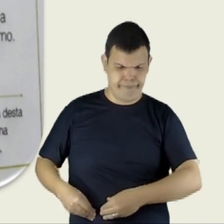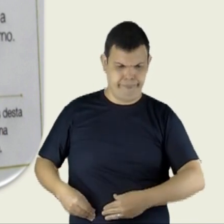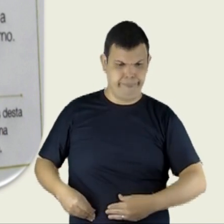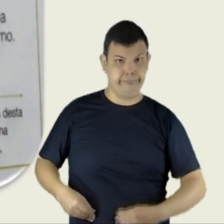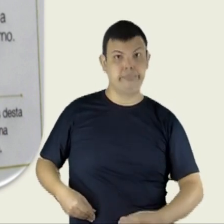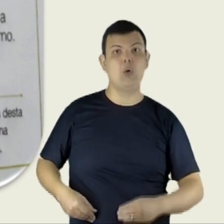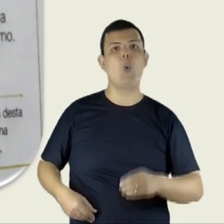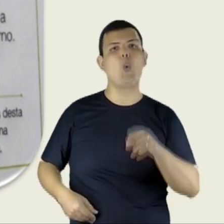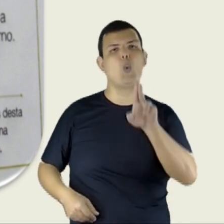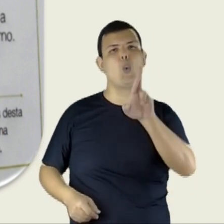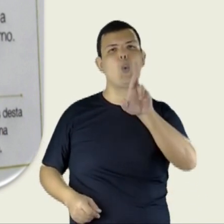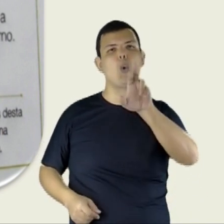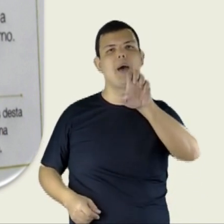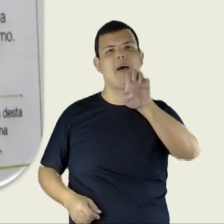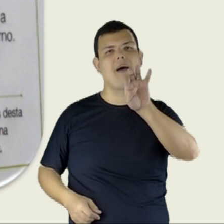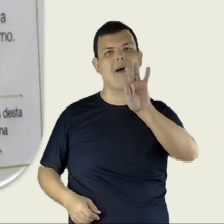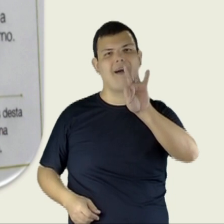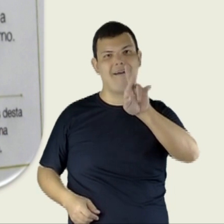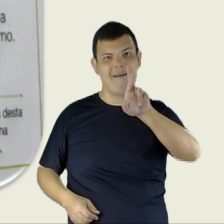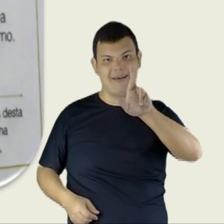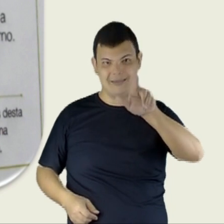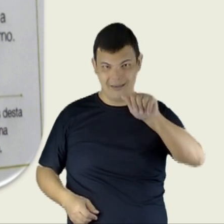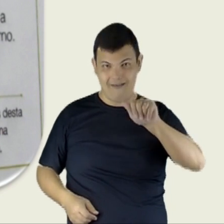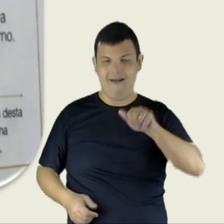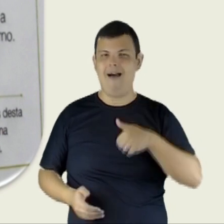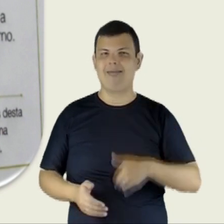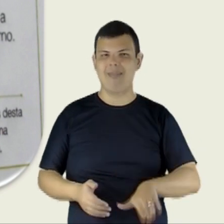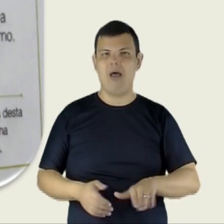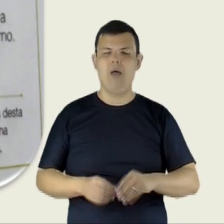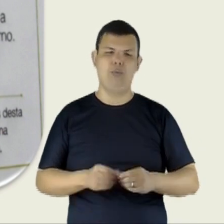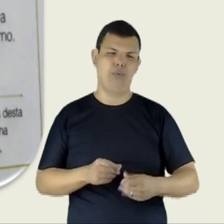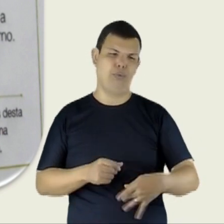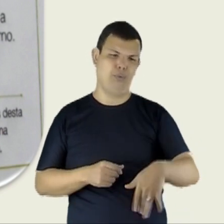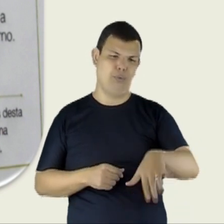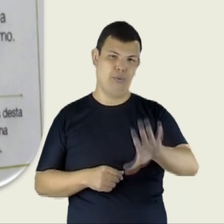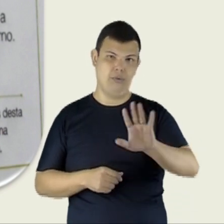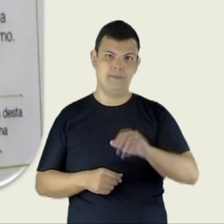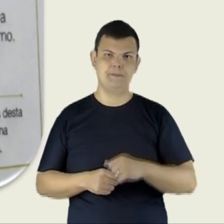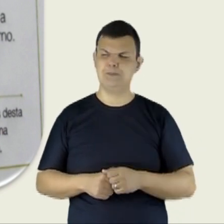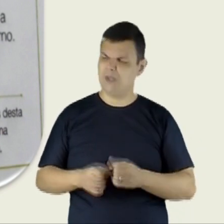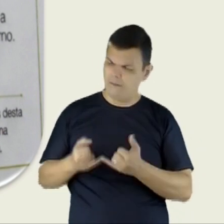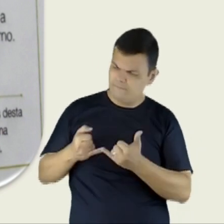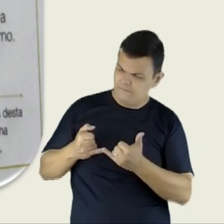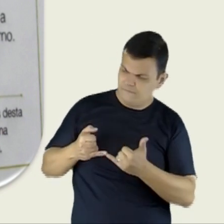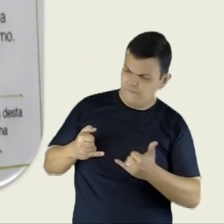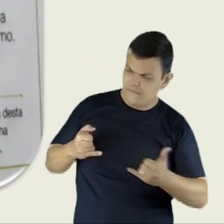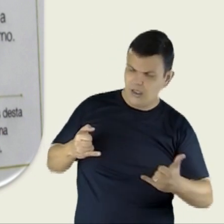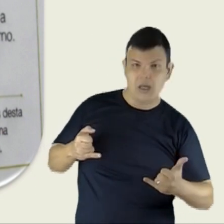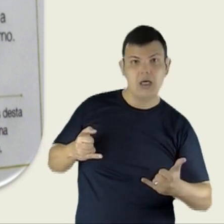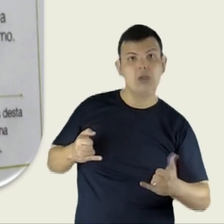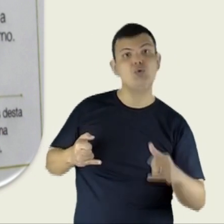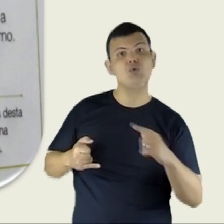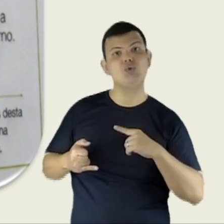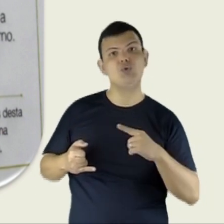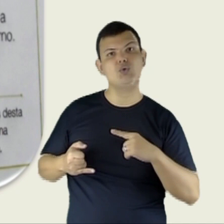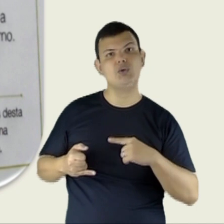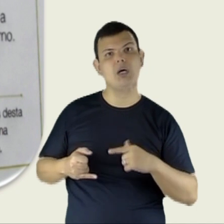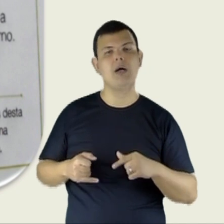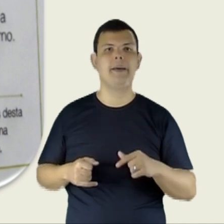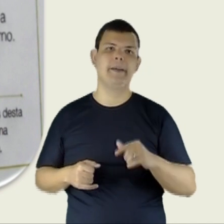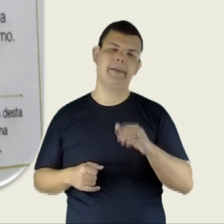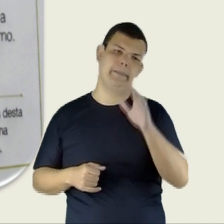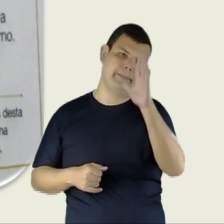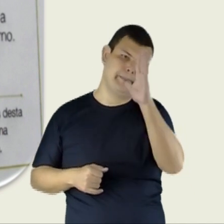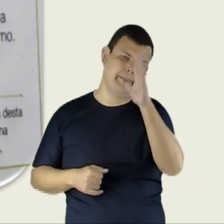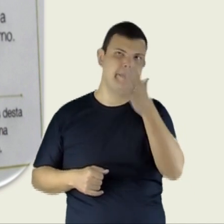pela uretra, que conduz a urina até o meio externo. A uretra é esse canalzinho que passa no nosso órgão